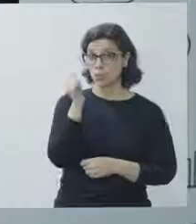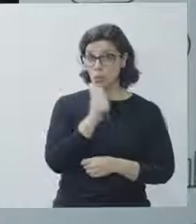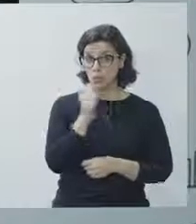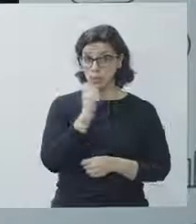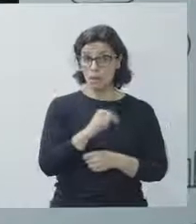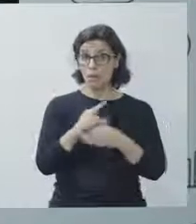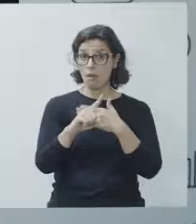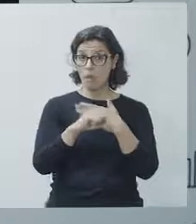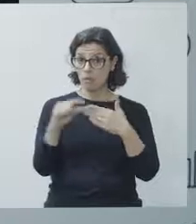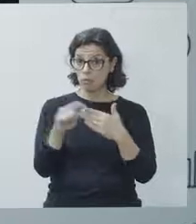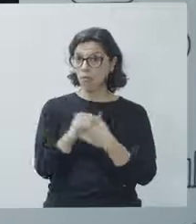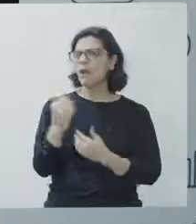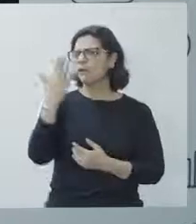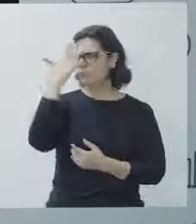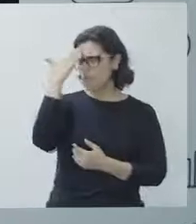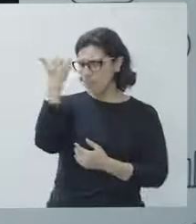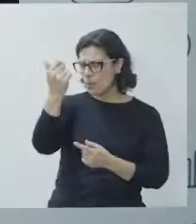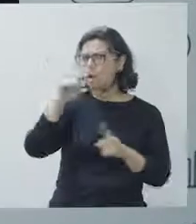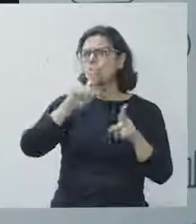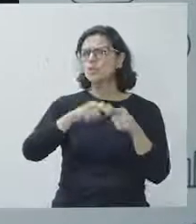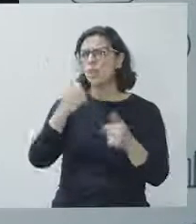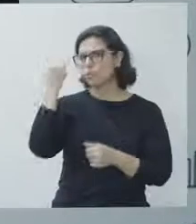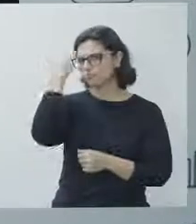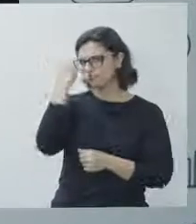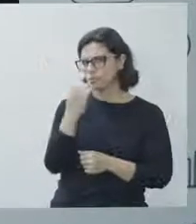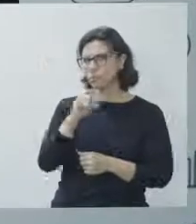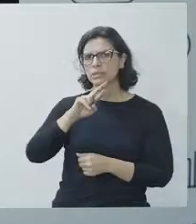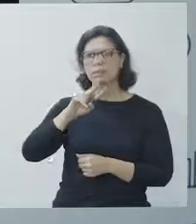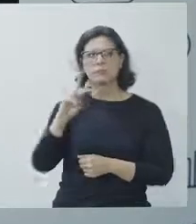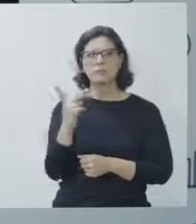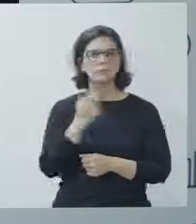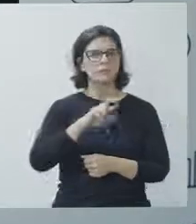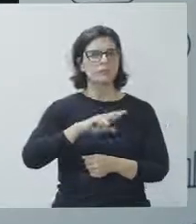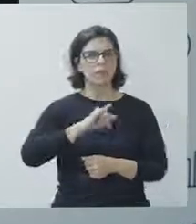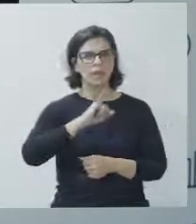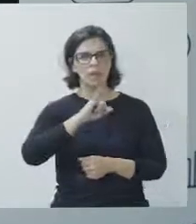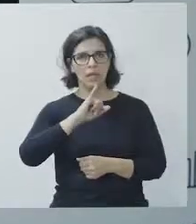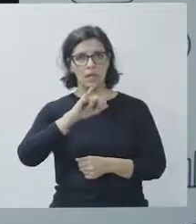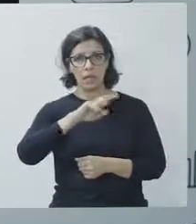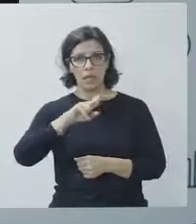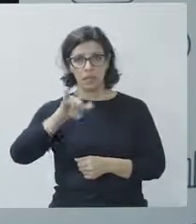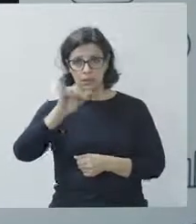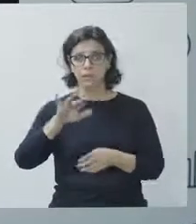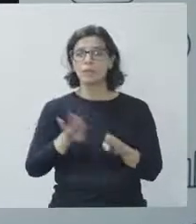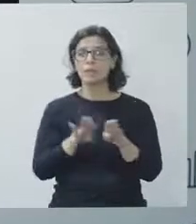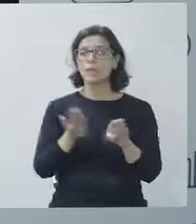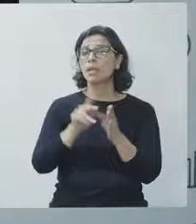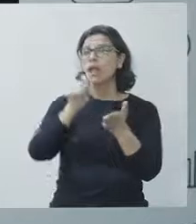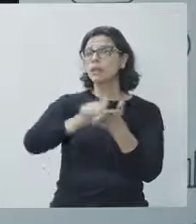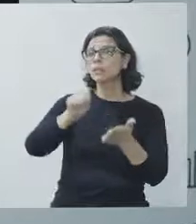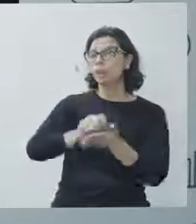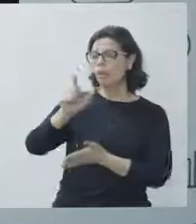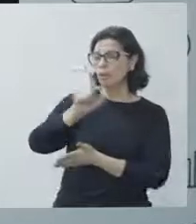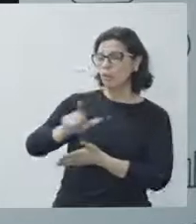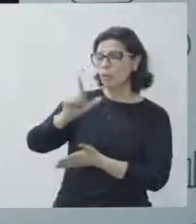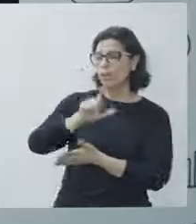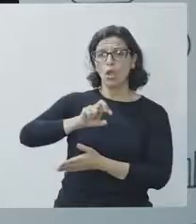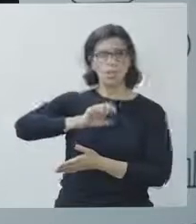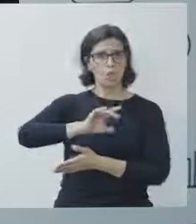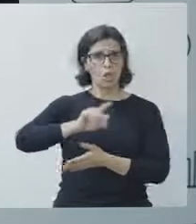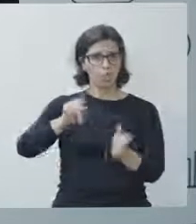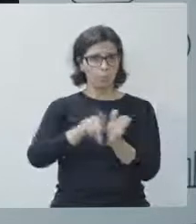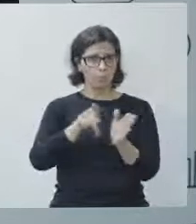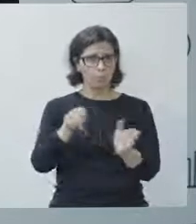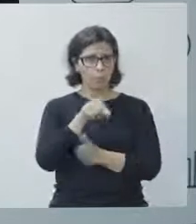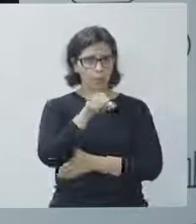ficou conhecida, sim, pelo Harry Potter, ficou conhecida sim por ele. Mas depois, ela escreveu uma literatura não